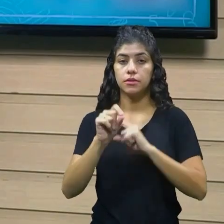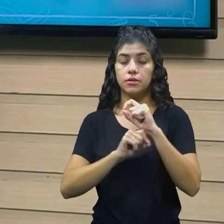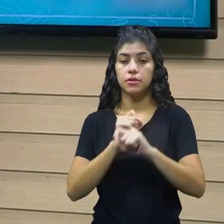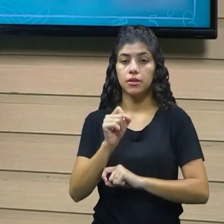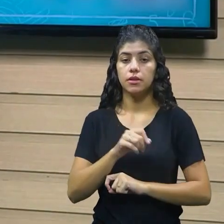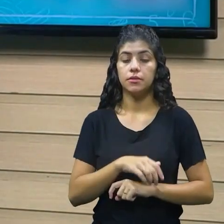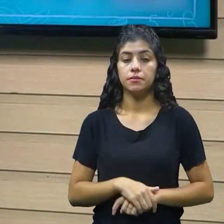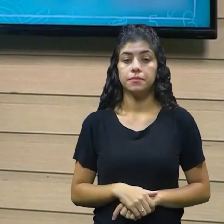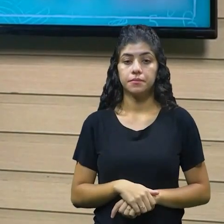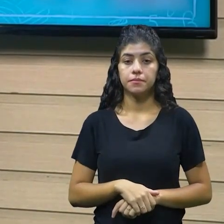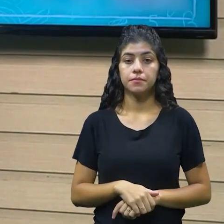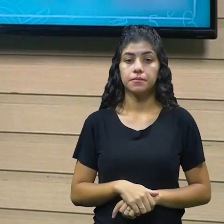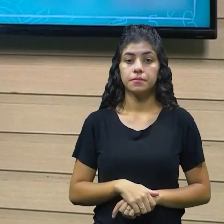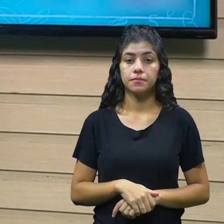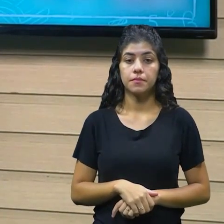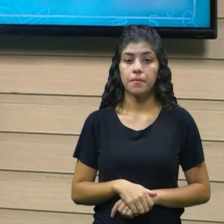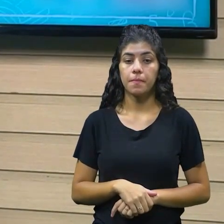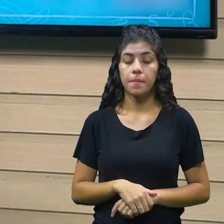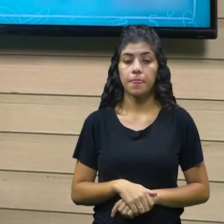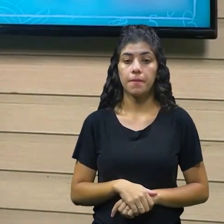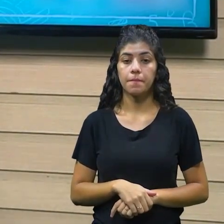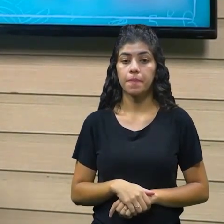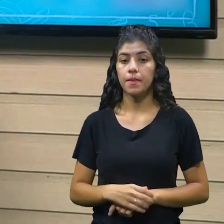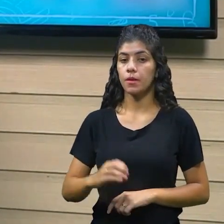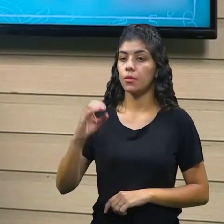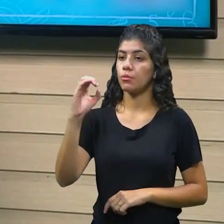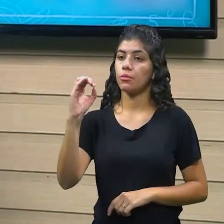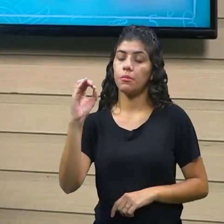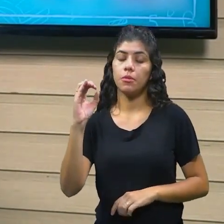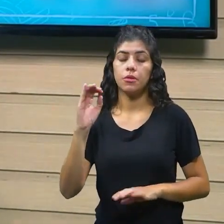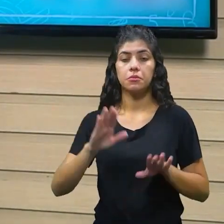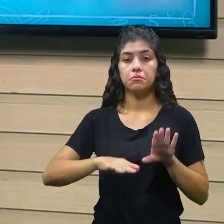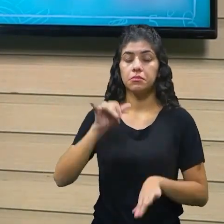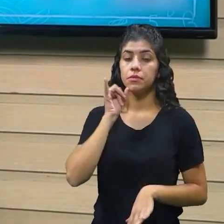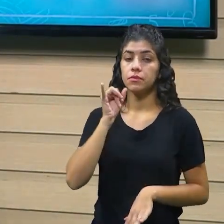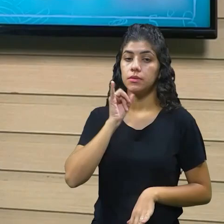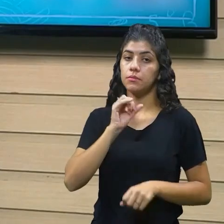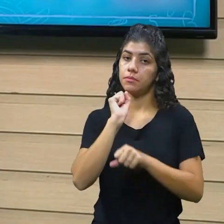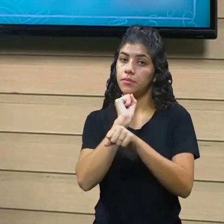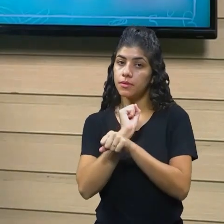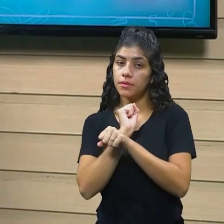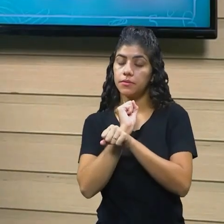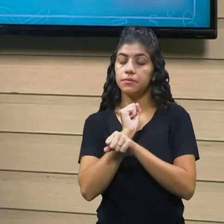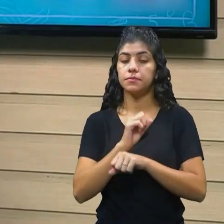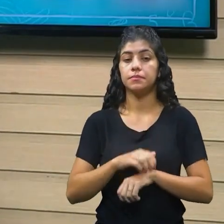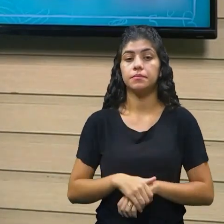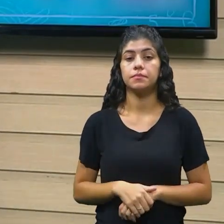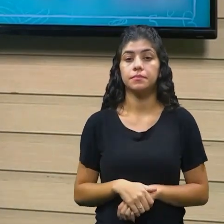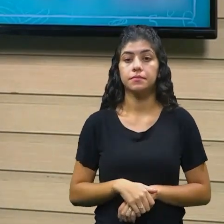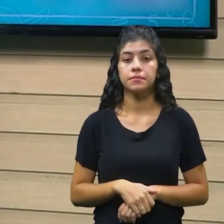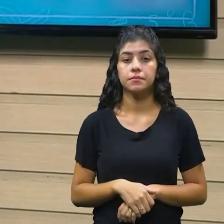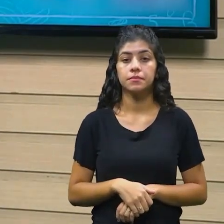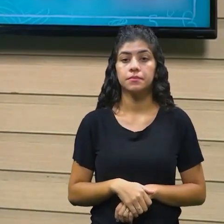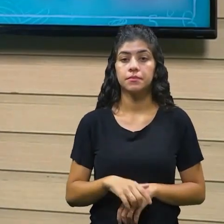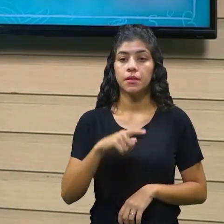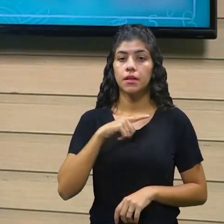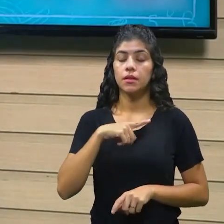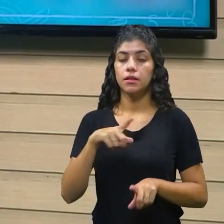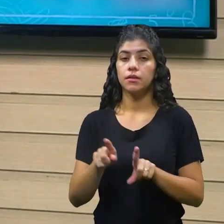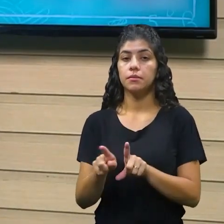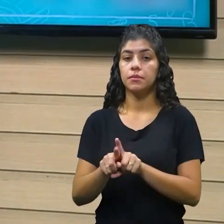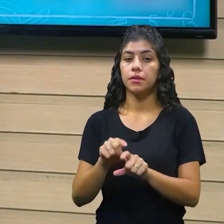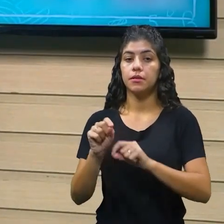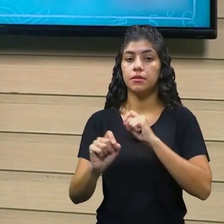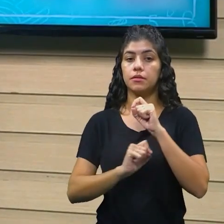um determinado corpo, uma bolinha, vamos supor, uma bolinha em cima de uma mesa parada. A menos que haja alguma